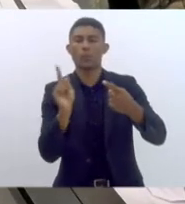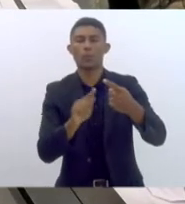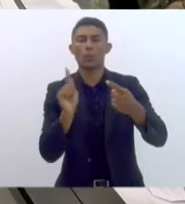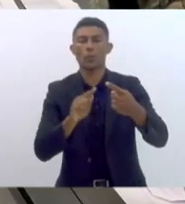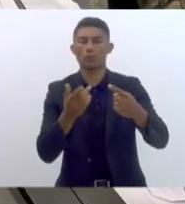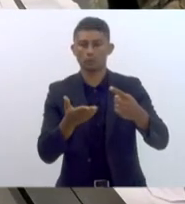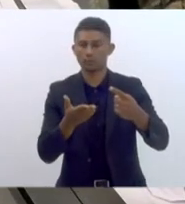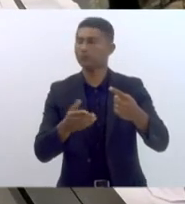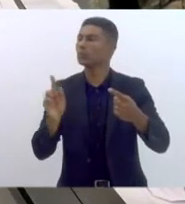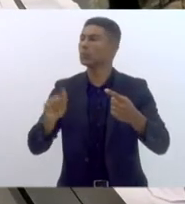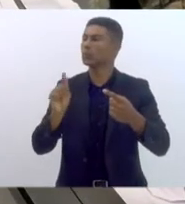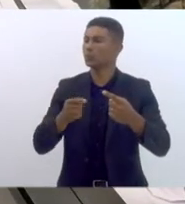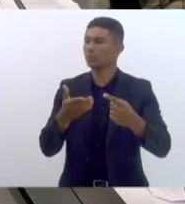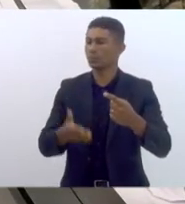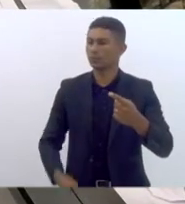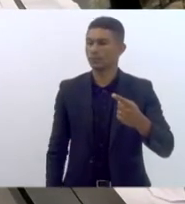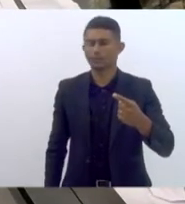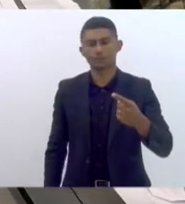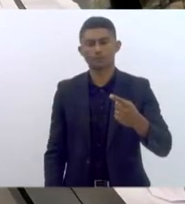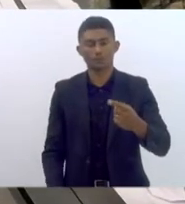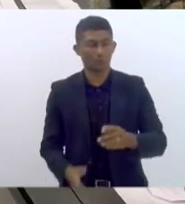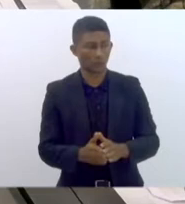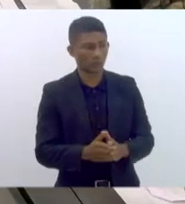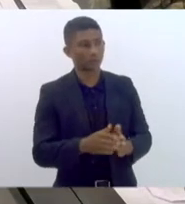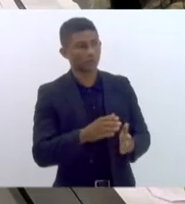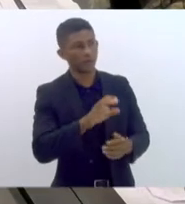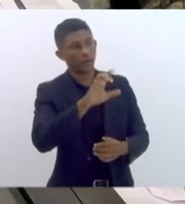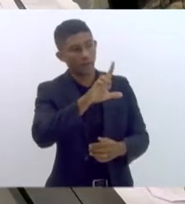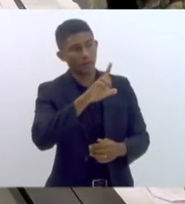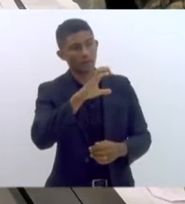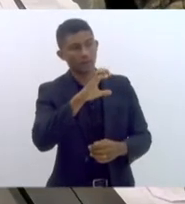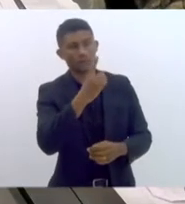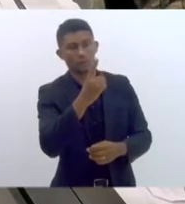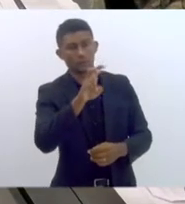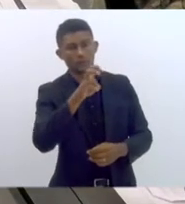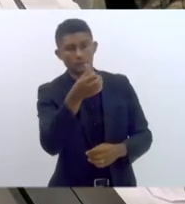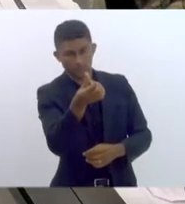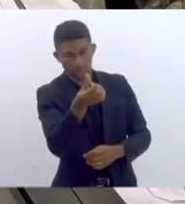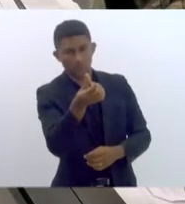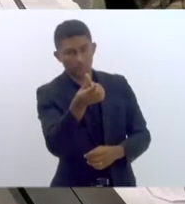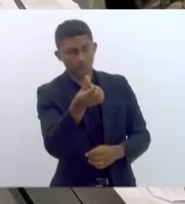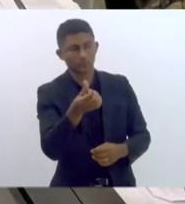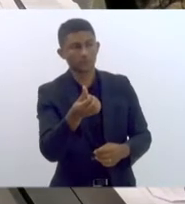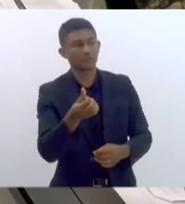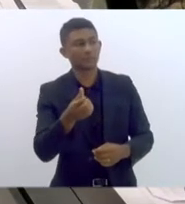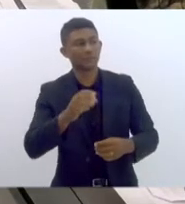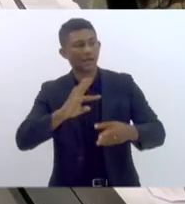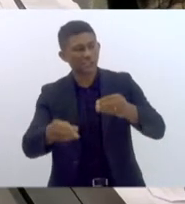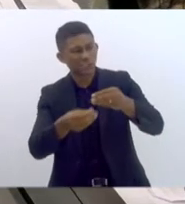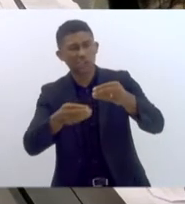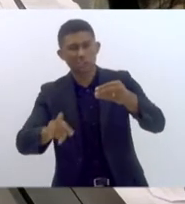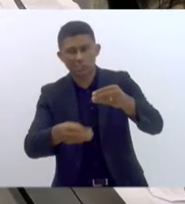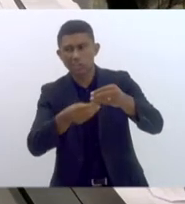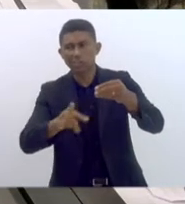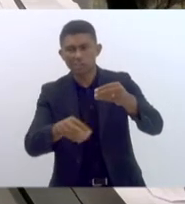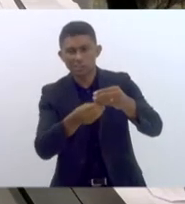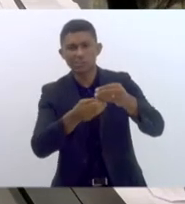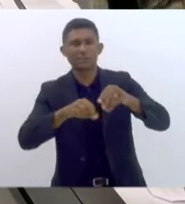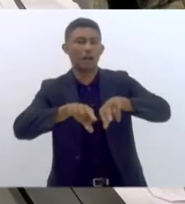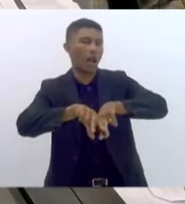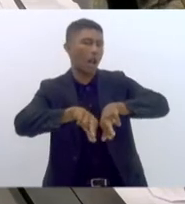Estou anotando. Primeiro é referente à LC156, e aí LC... são diversos aditivos. Vamos por